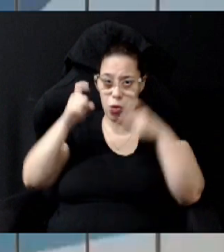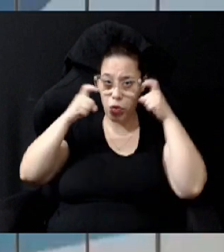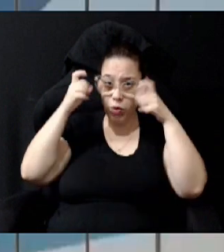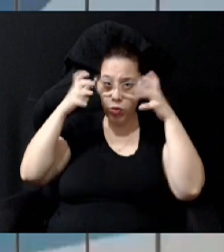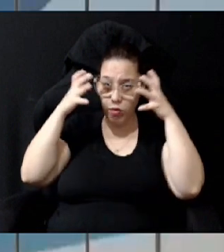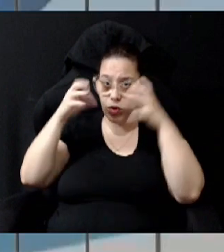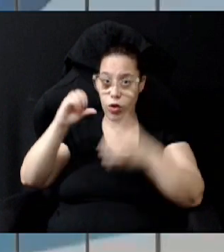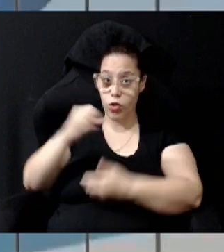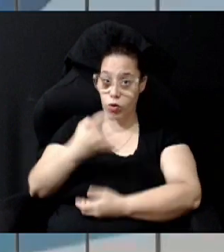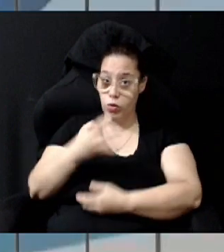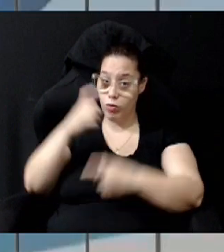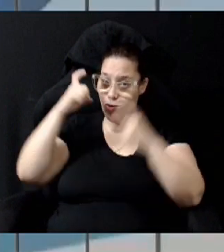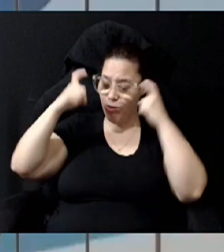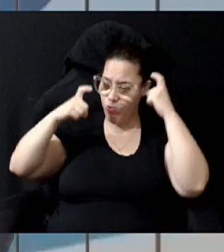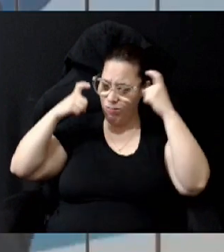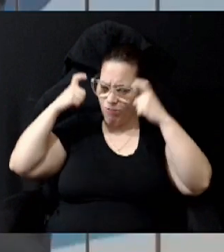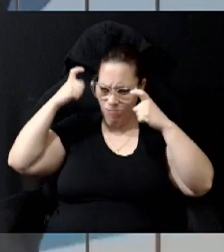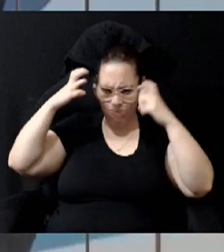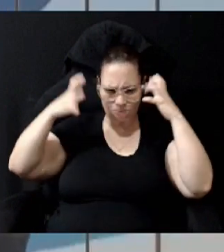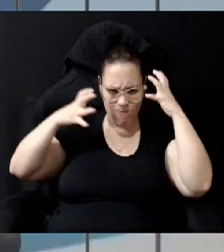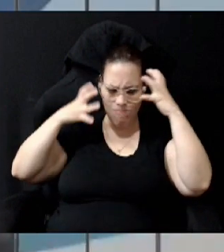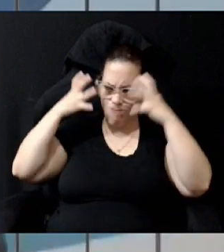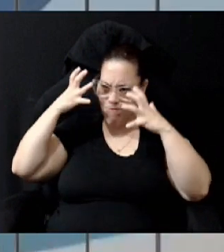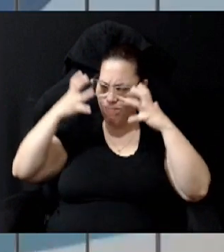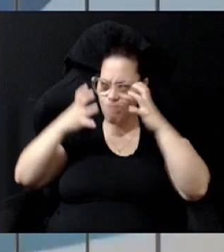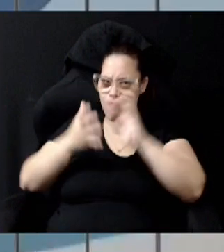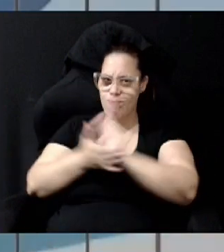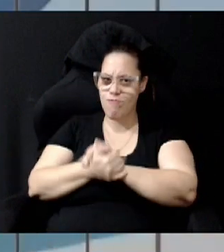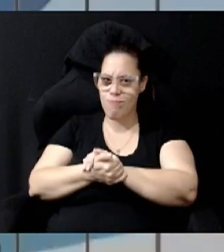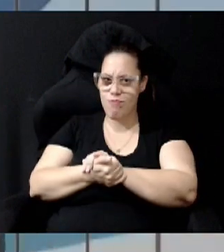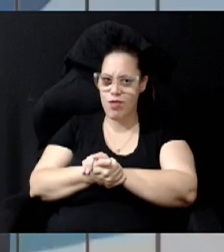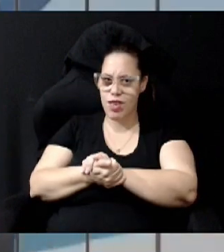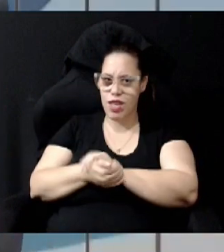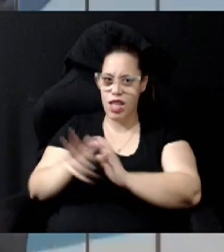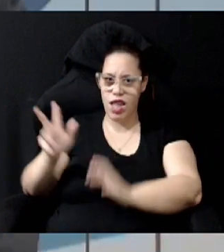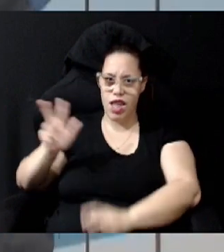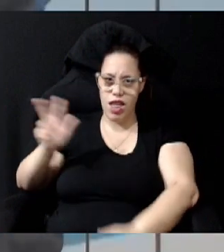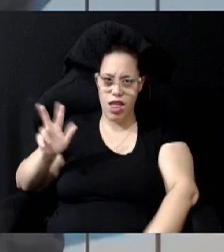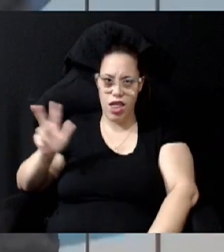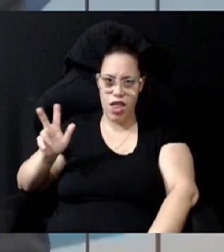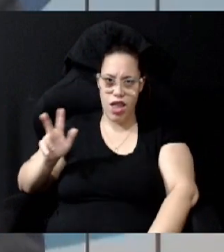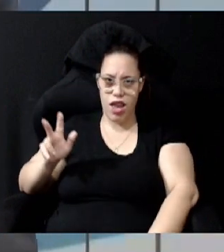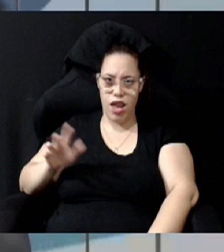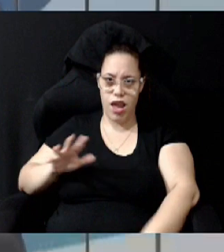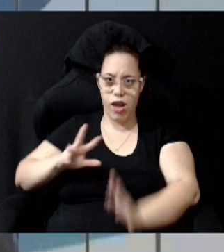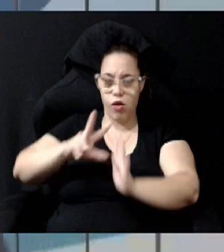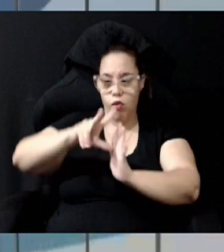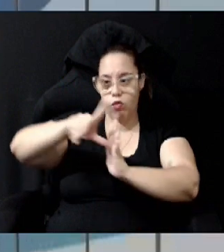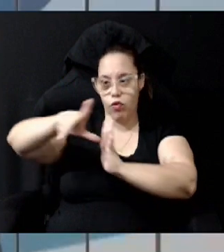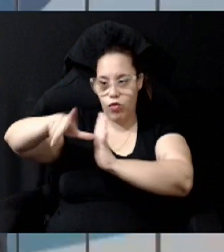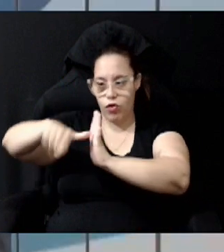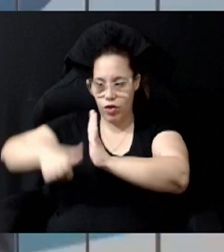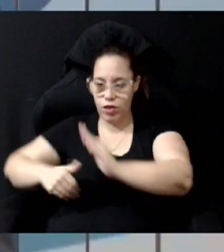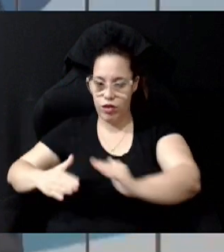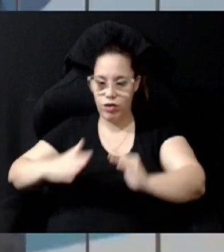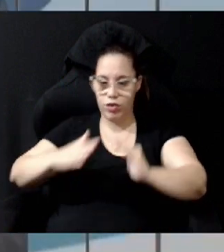estou preocupado, se esse Lula vai ganhar, vai tomar todas as nossas casas e as nossas